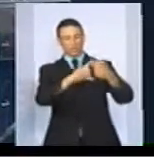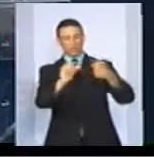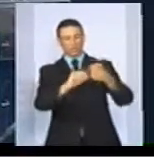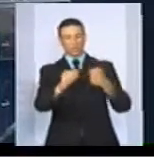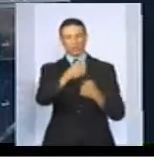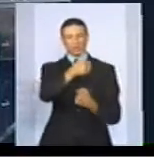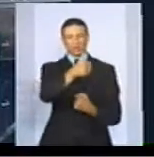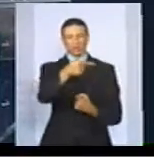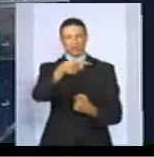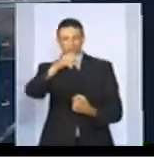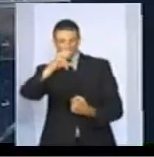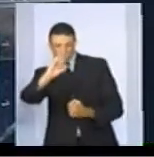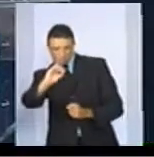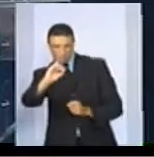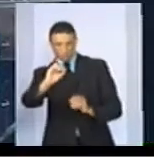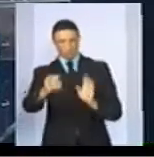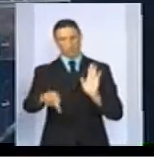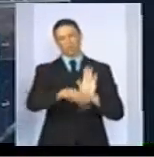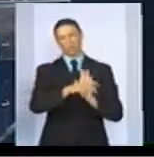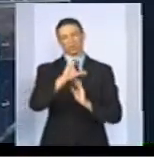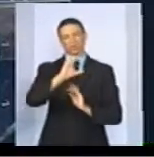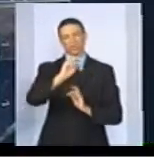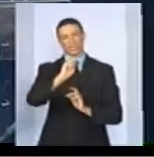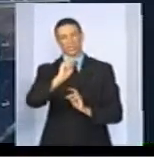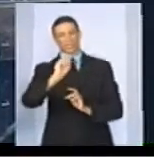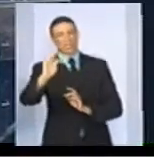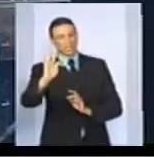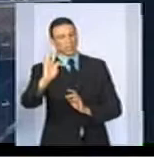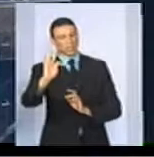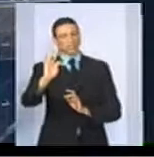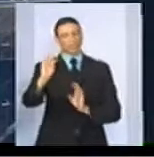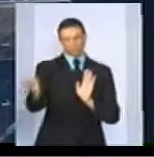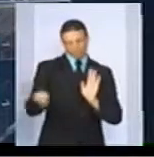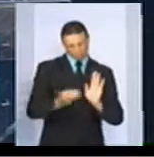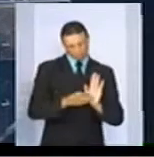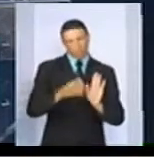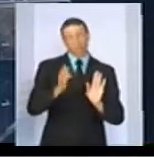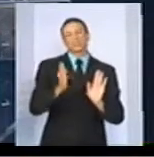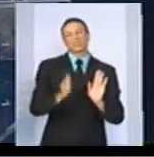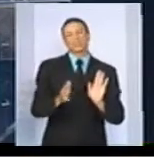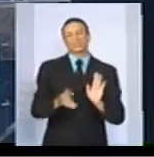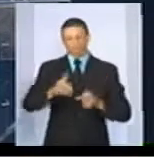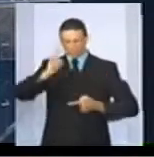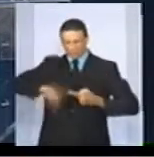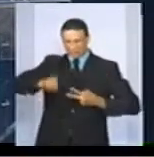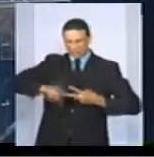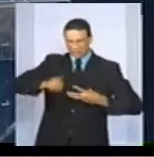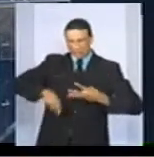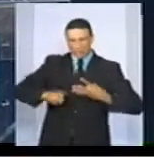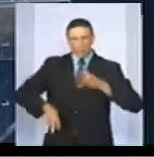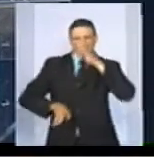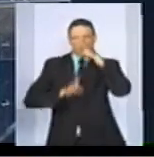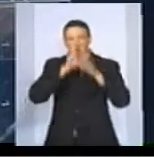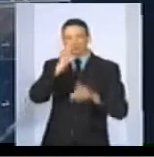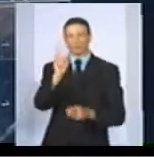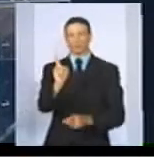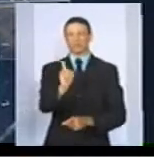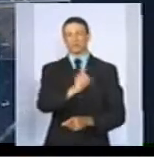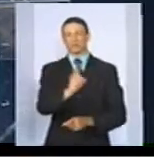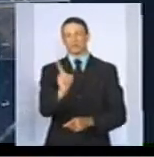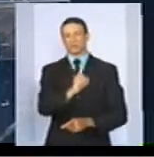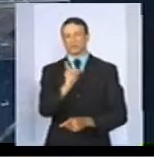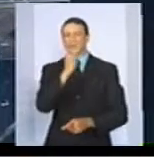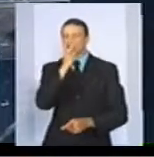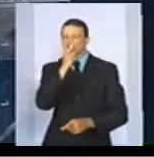Cap inciso qu porque trata de restrições despropositadas ao que se